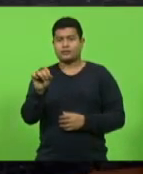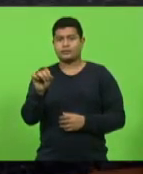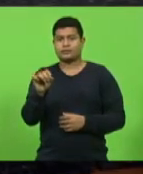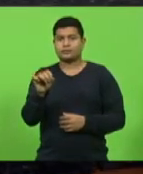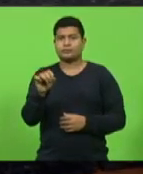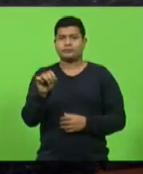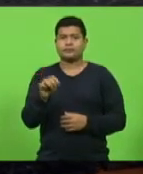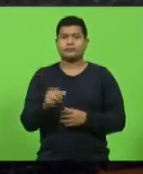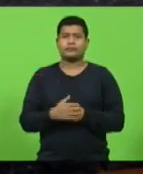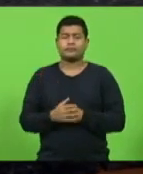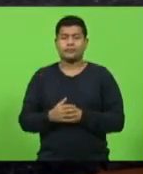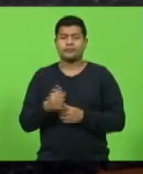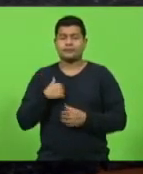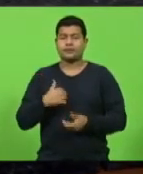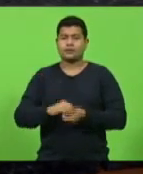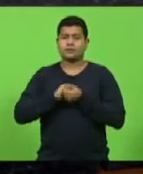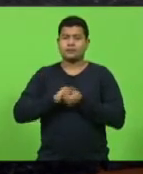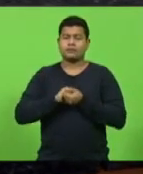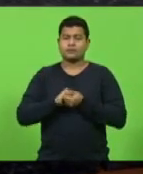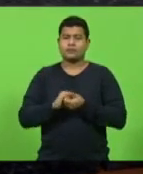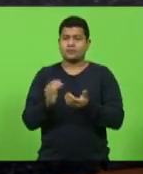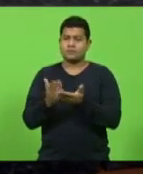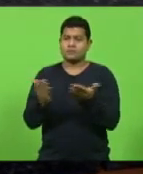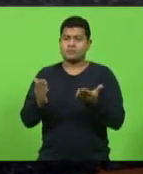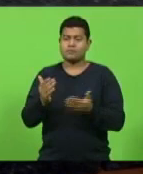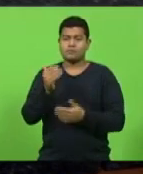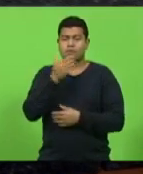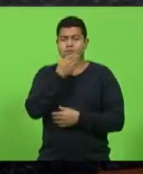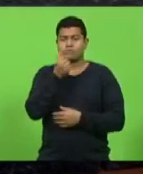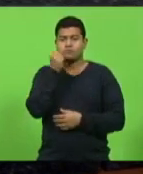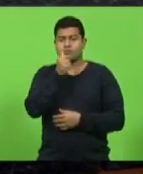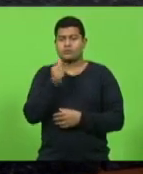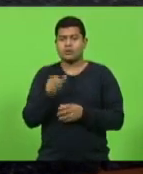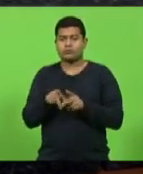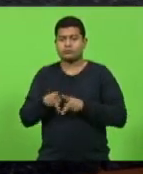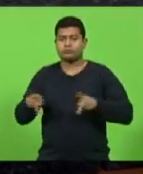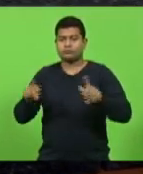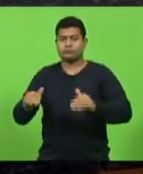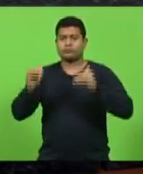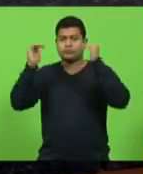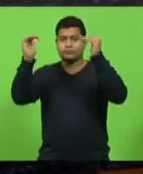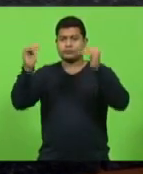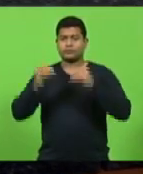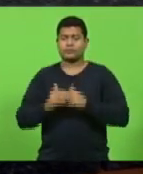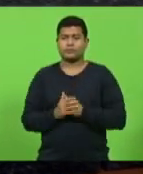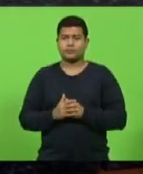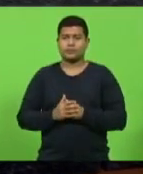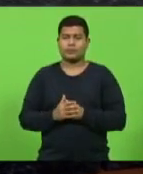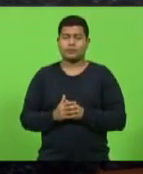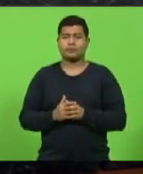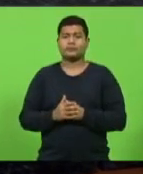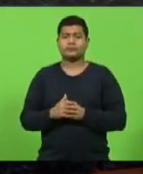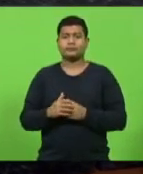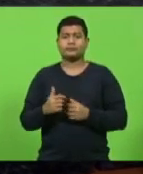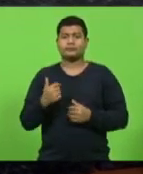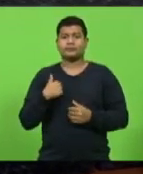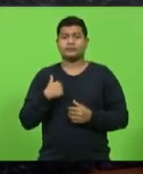Quero aqui também cumprimentar as desembargadoras, os desembargadores, cumprimentar os colegas